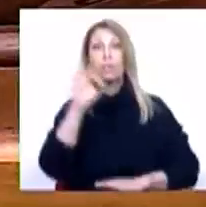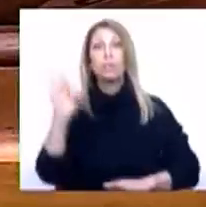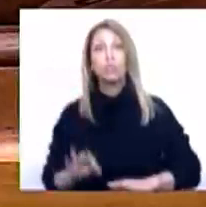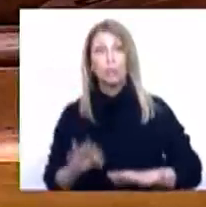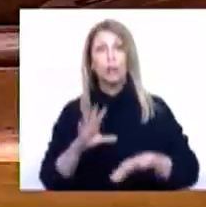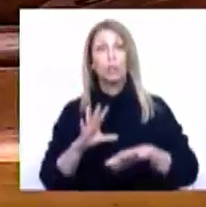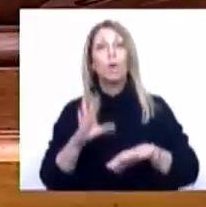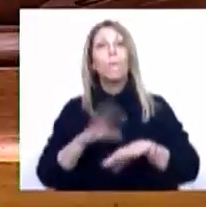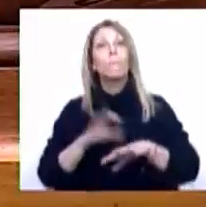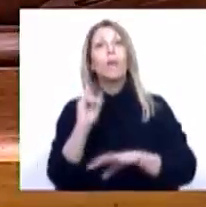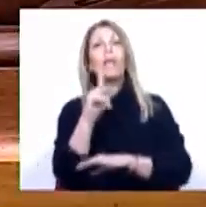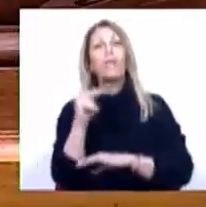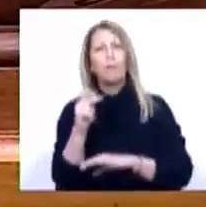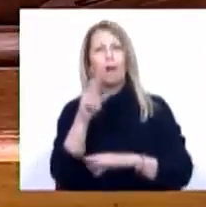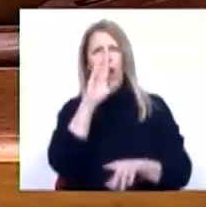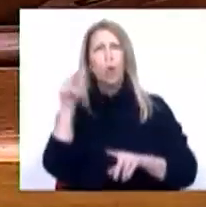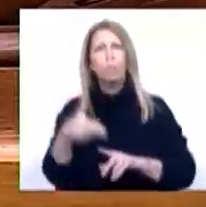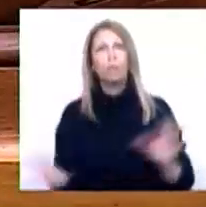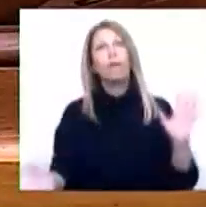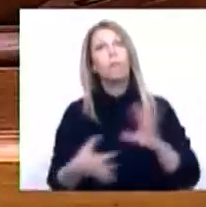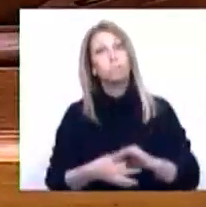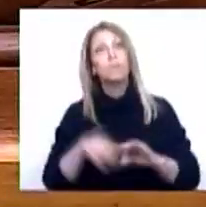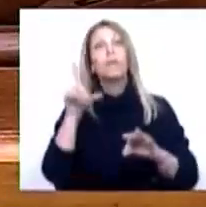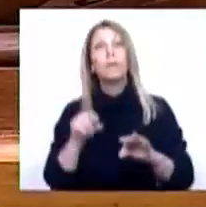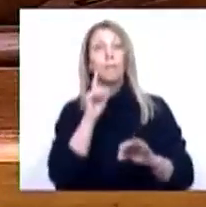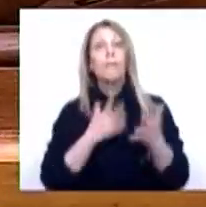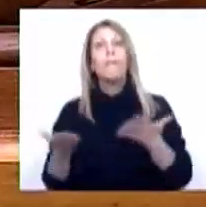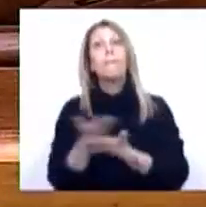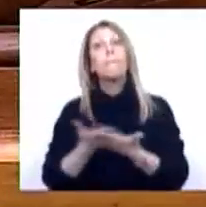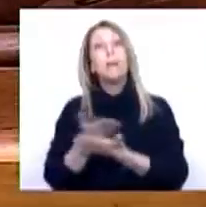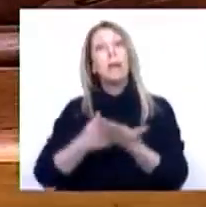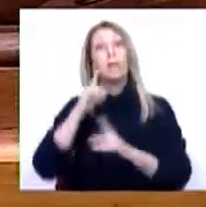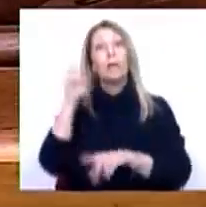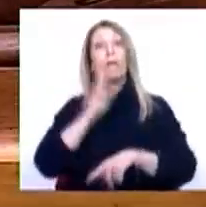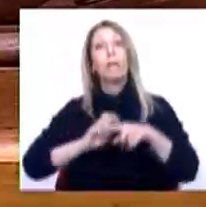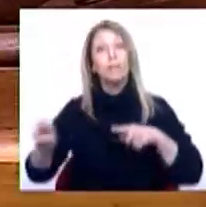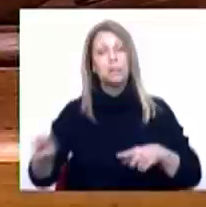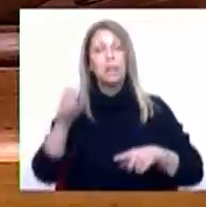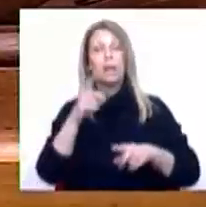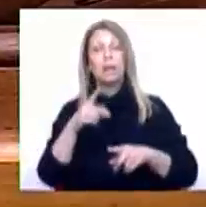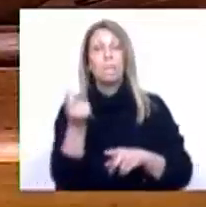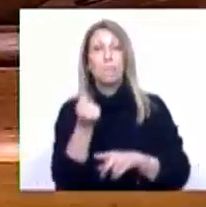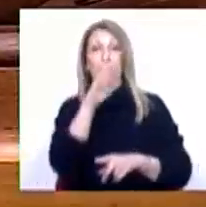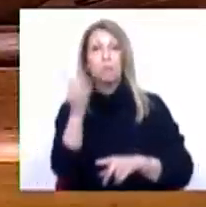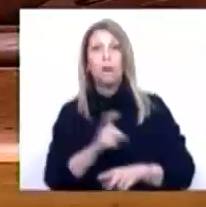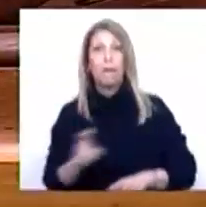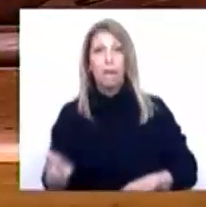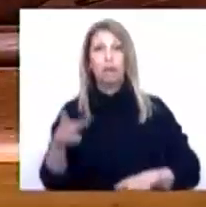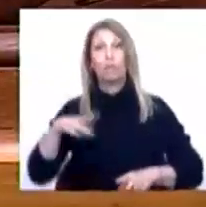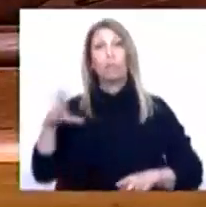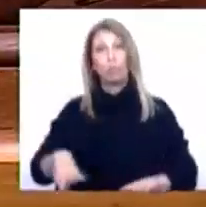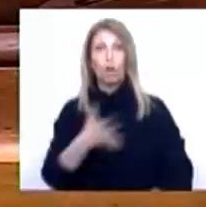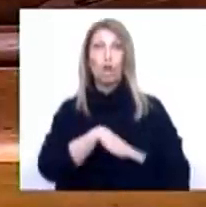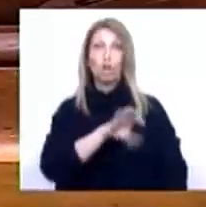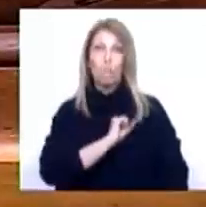combustíveis, como a questão da limitação do contágio no mercado ibérico da eletricidade dos preços do gás, o que pode proporcionar